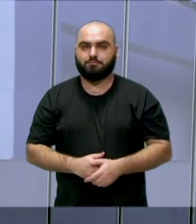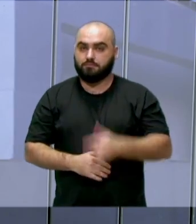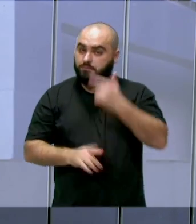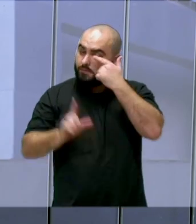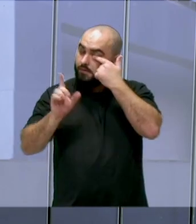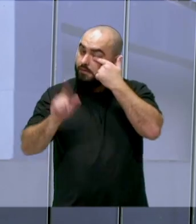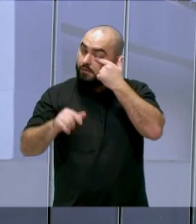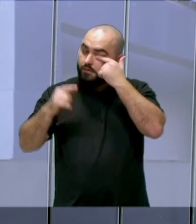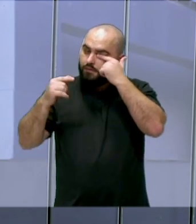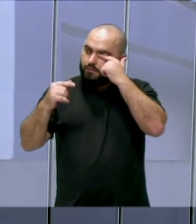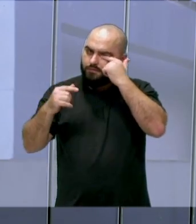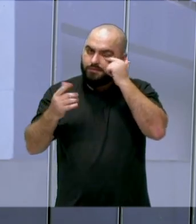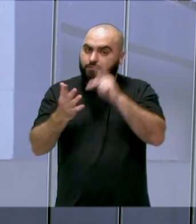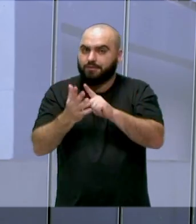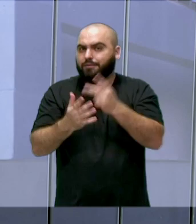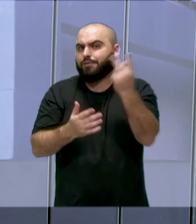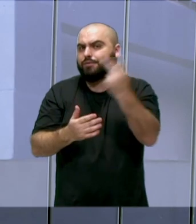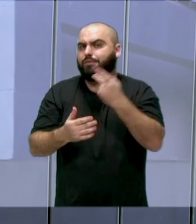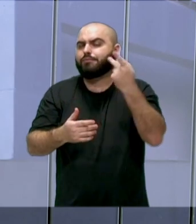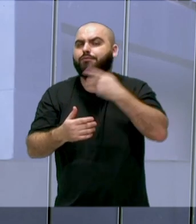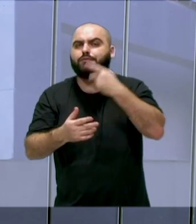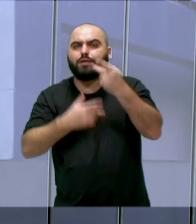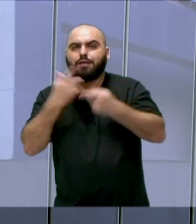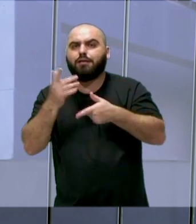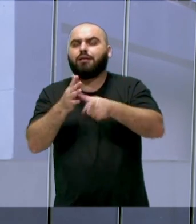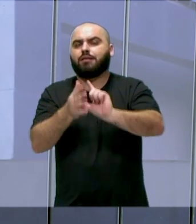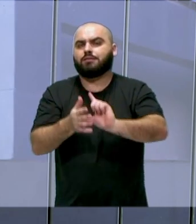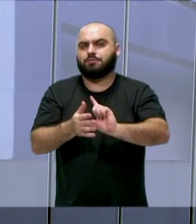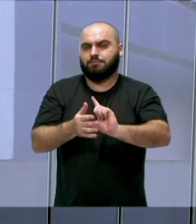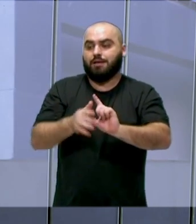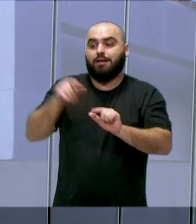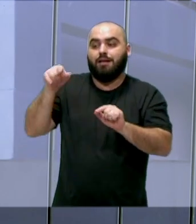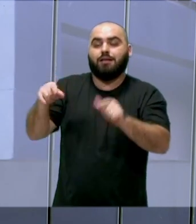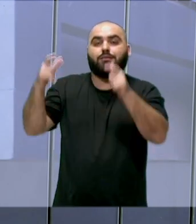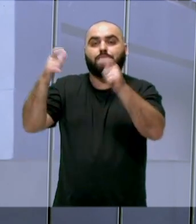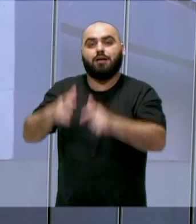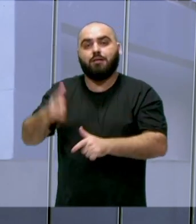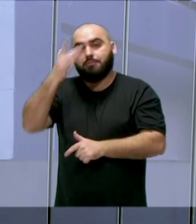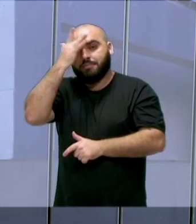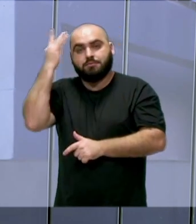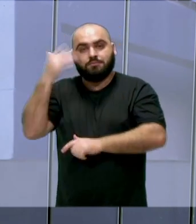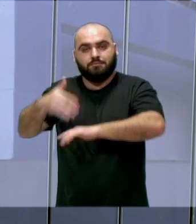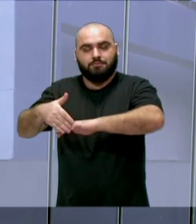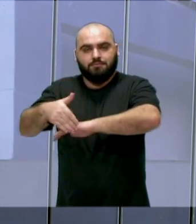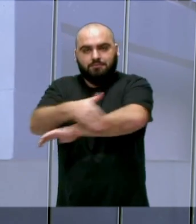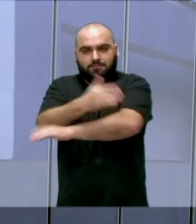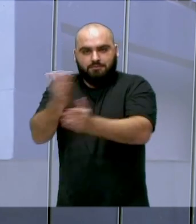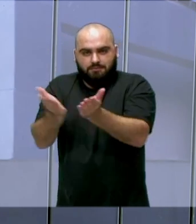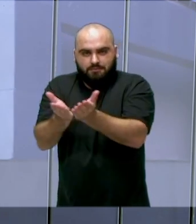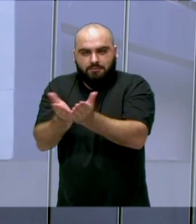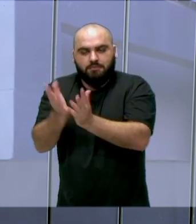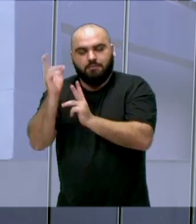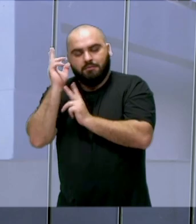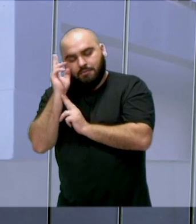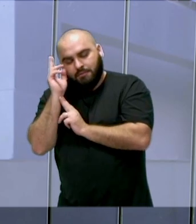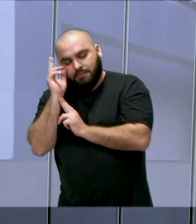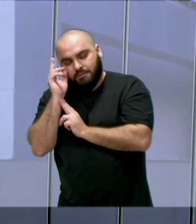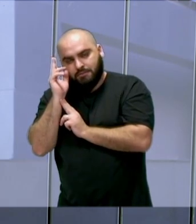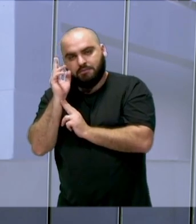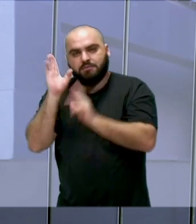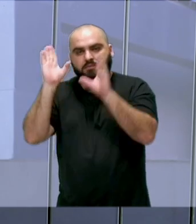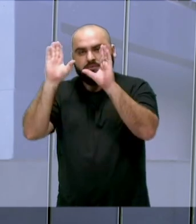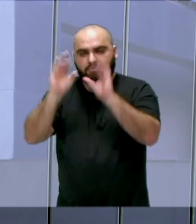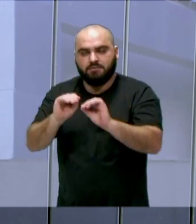que a gente discutia anteriormente. Virou dormitório também de moradores de rua. Então eles permanecem à noite, é coberto,